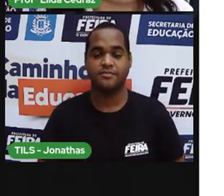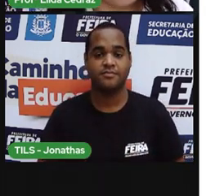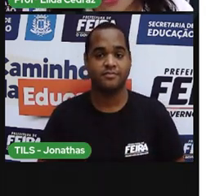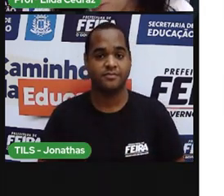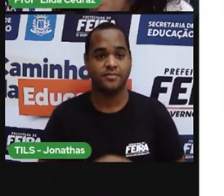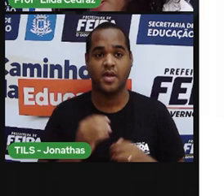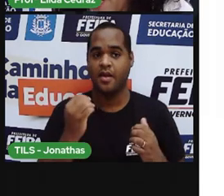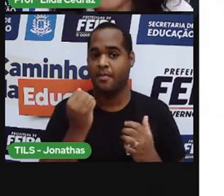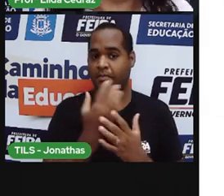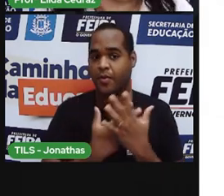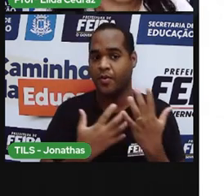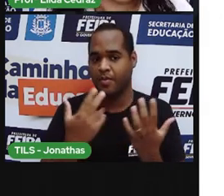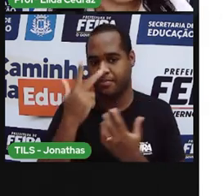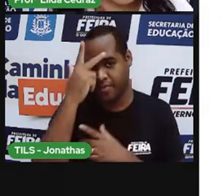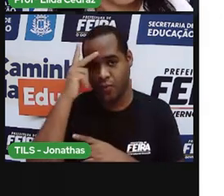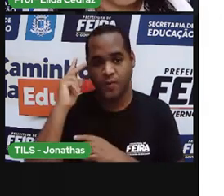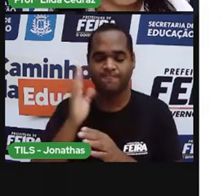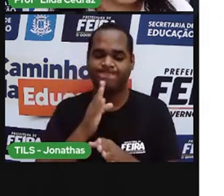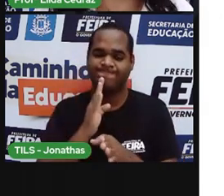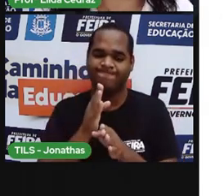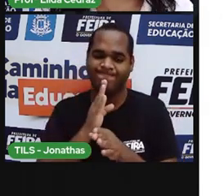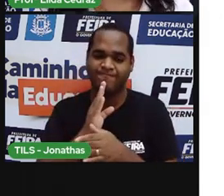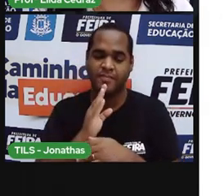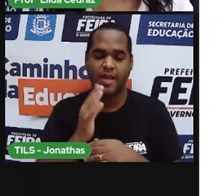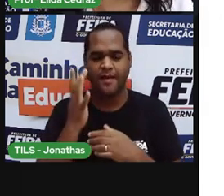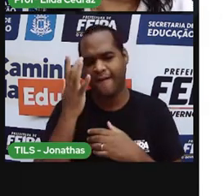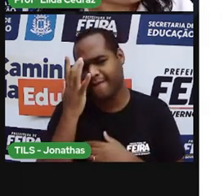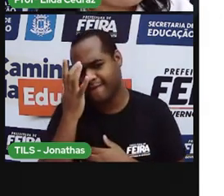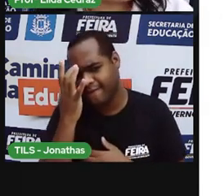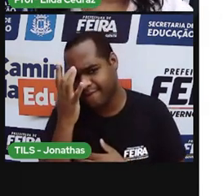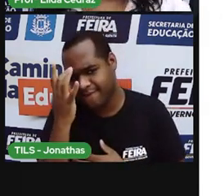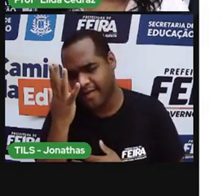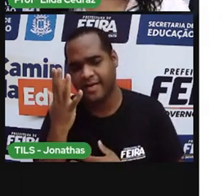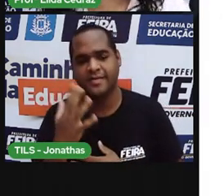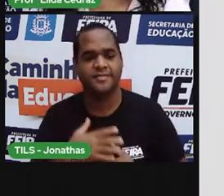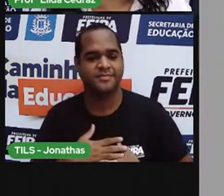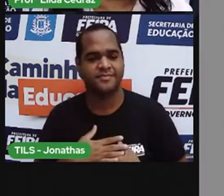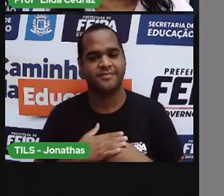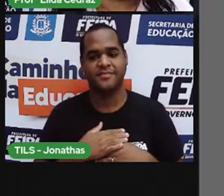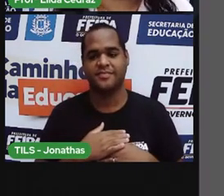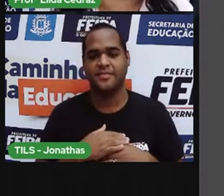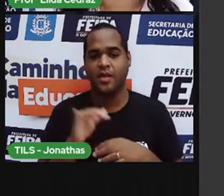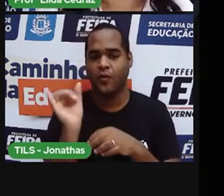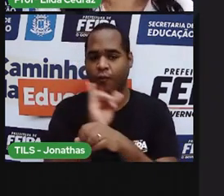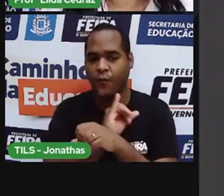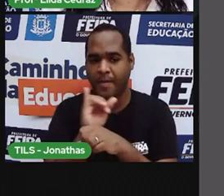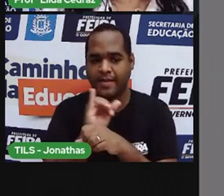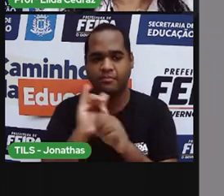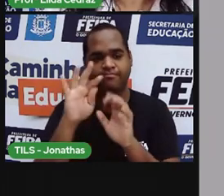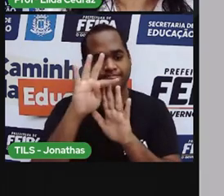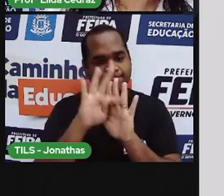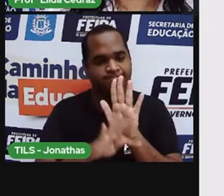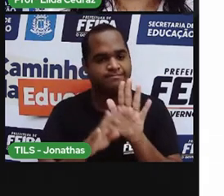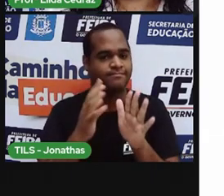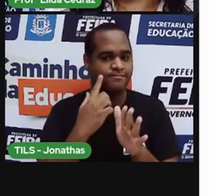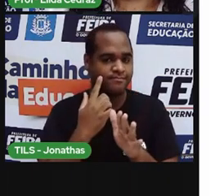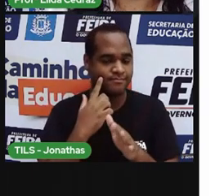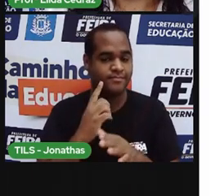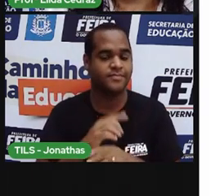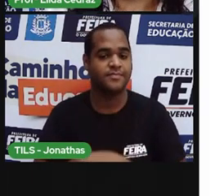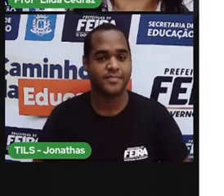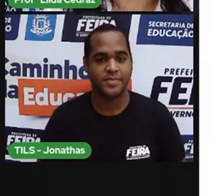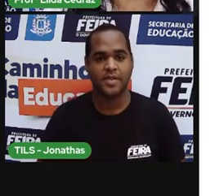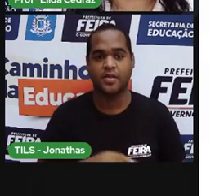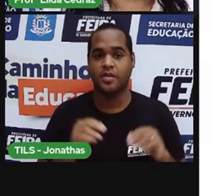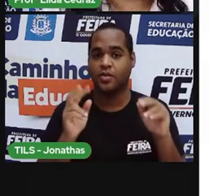cantiga popular. Viu como é fácil encontrar as informações no texto? O nome do texto,